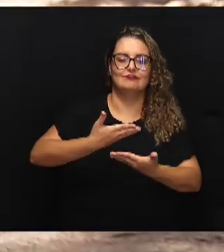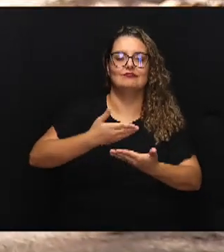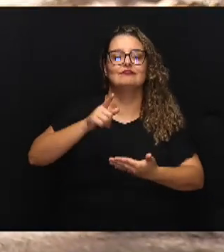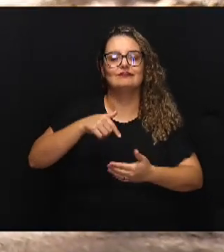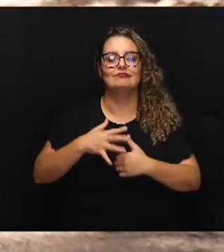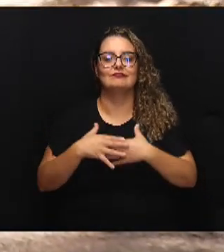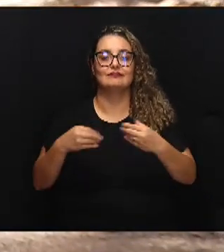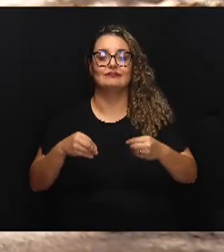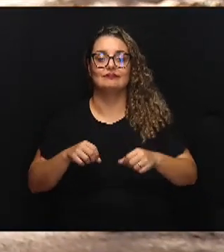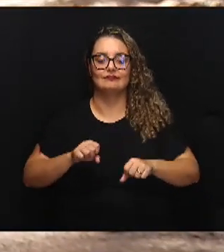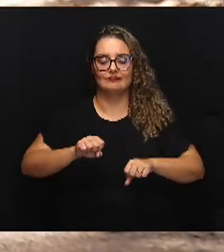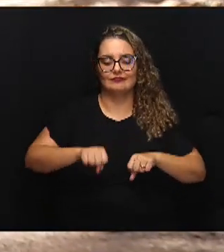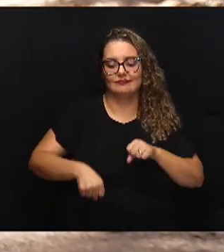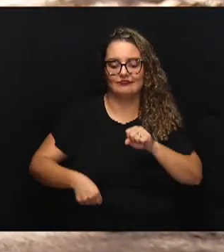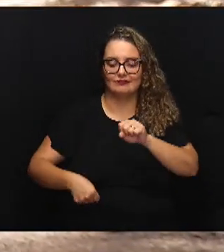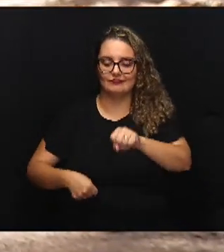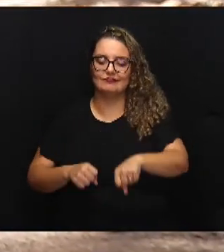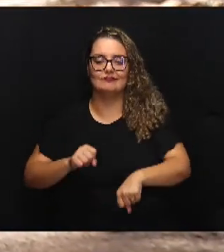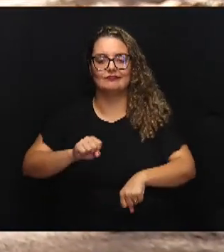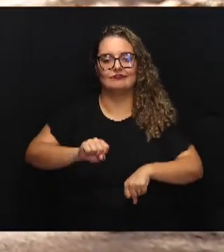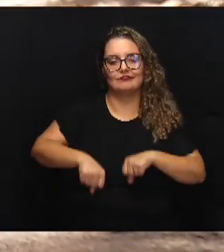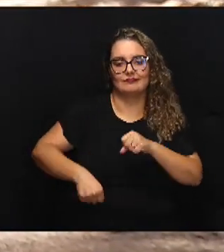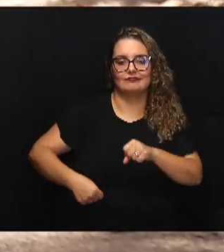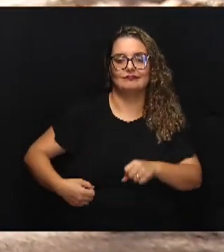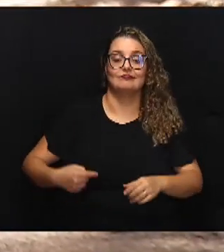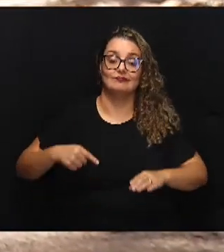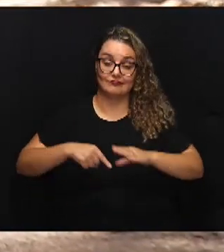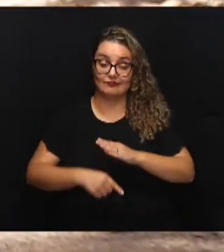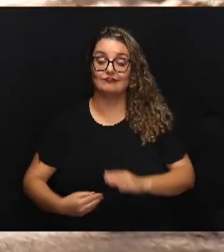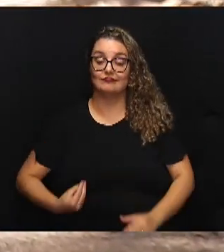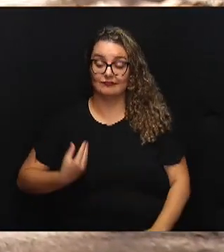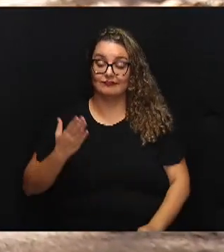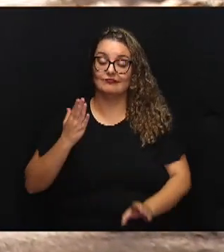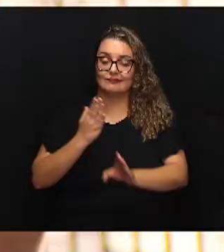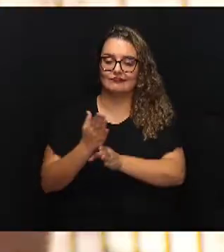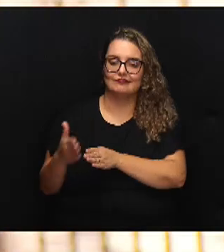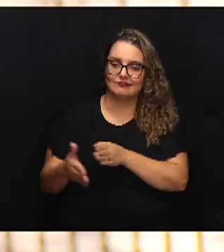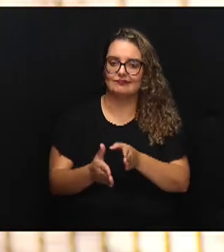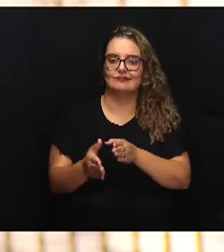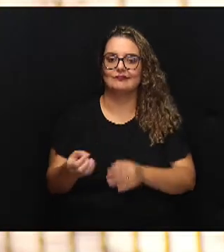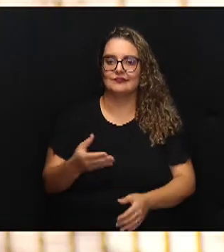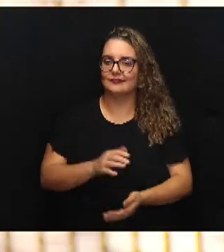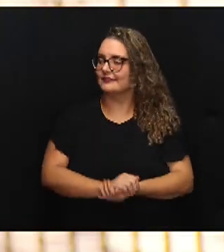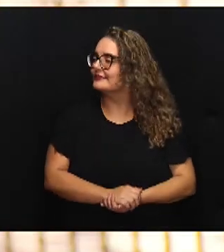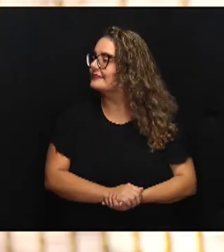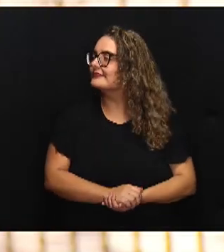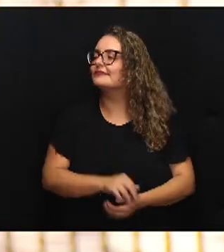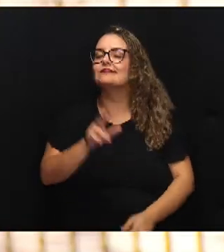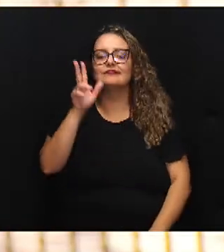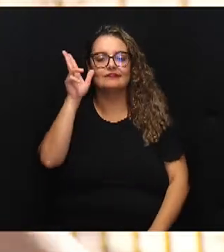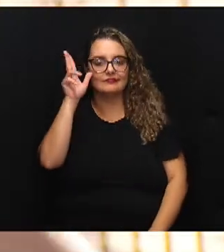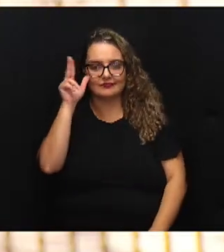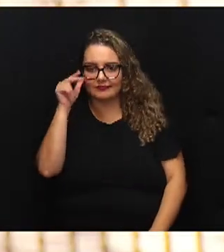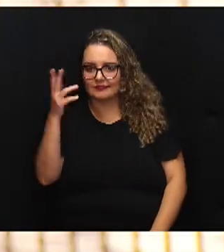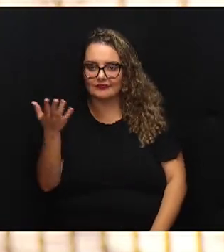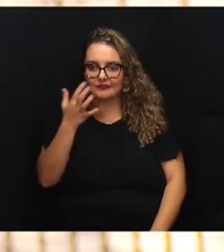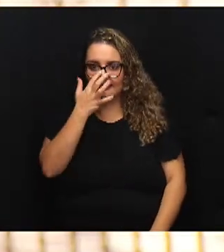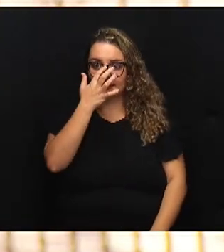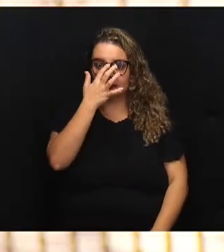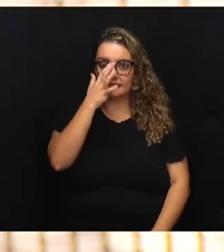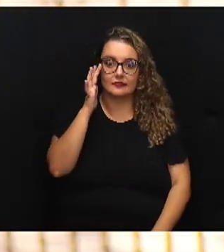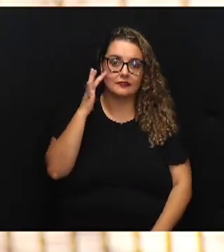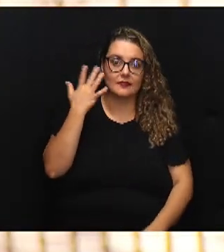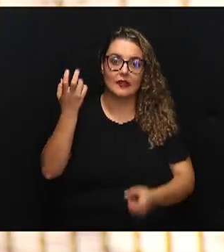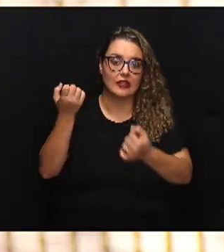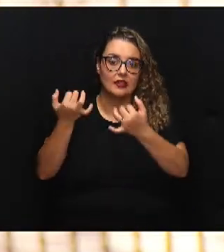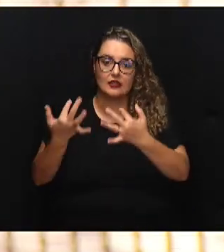ele dá é um avanço na vida de quem encontra nele um novo caminho. Os cavalos, assim, eu não sei nem